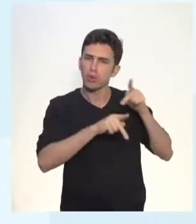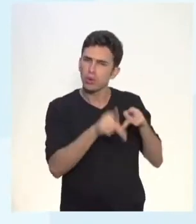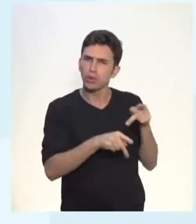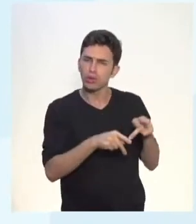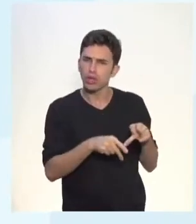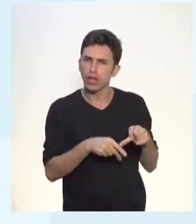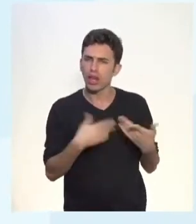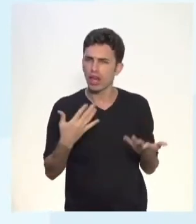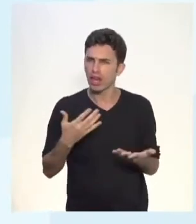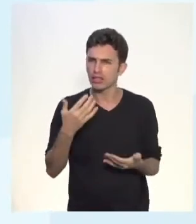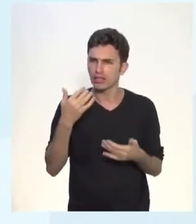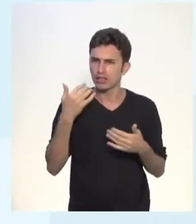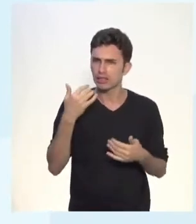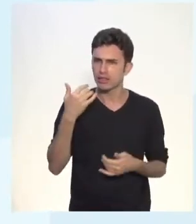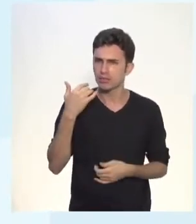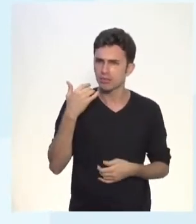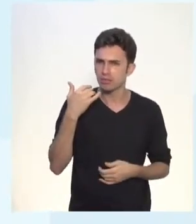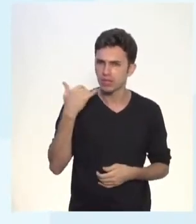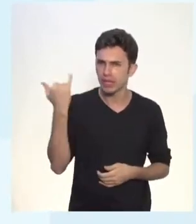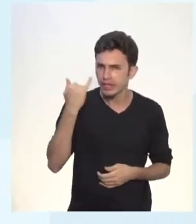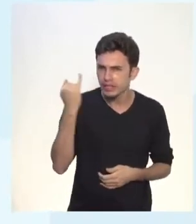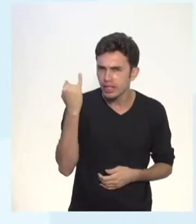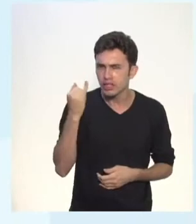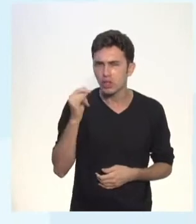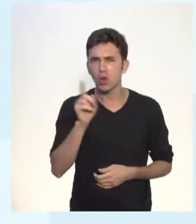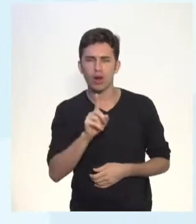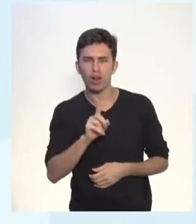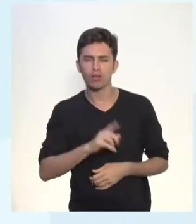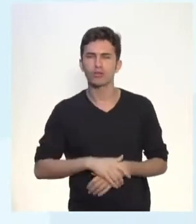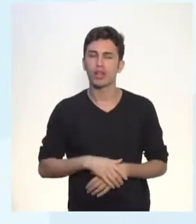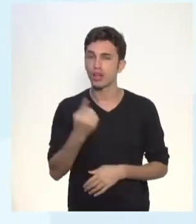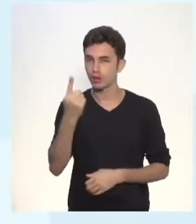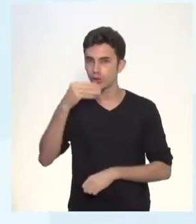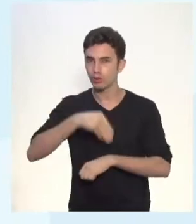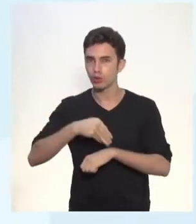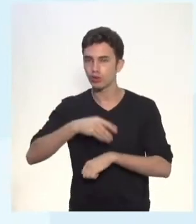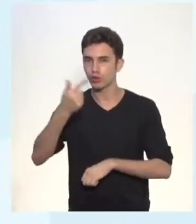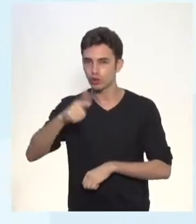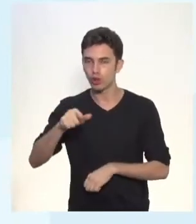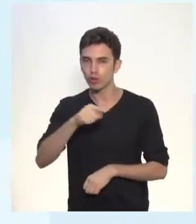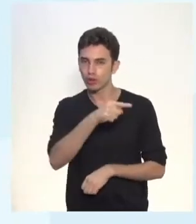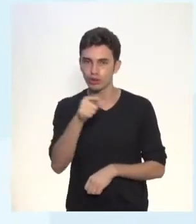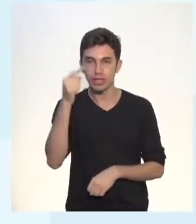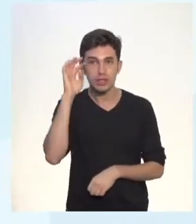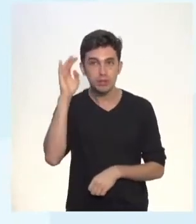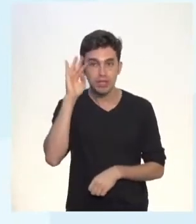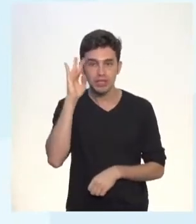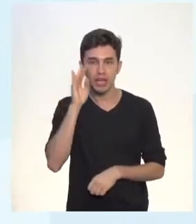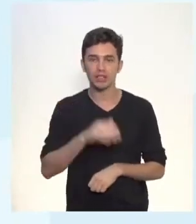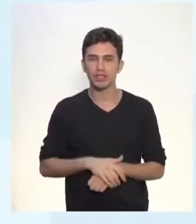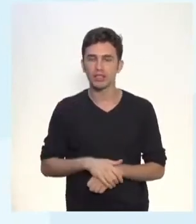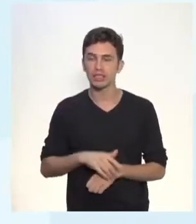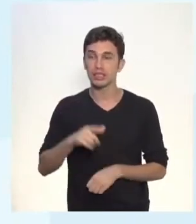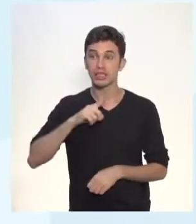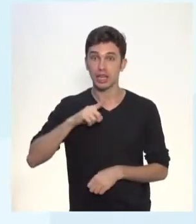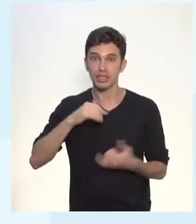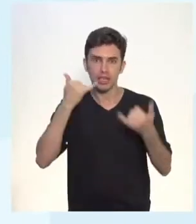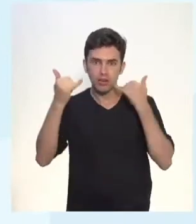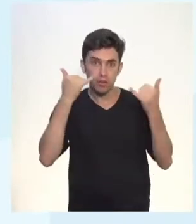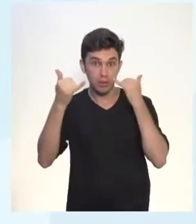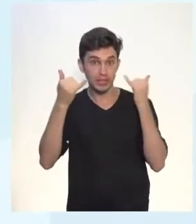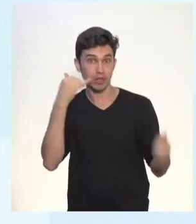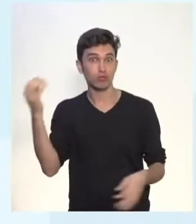tipo de informação é válida? Então, mais um minuto para vocês pensarem aí. Se há alguma informação que é novidade